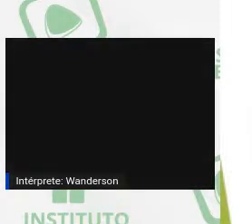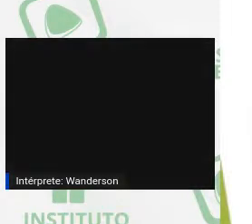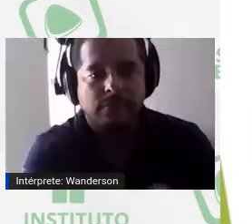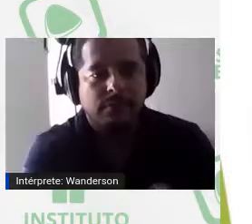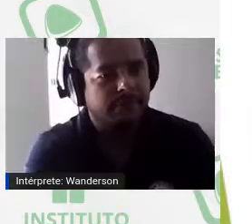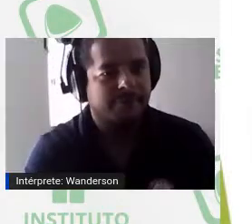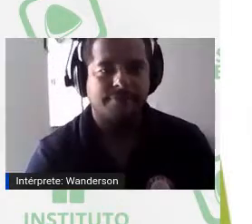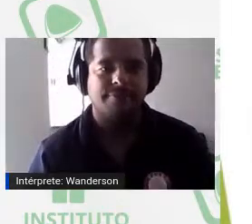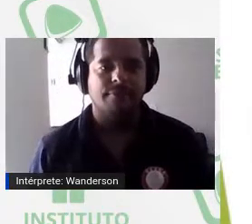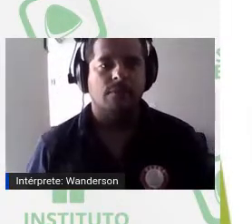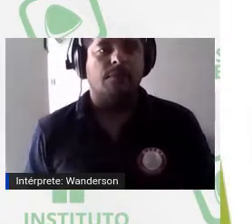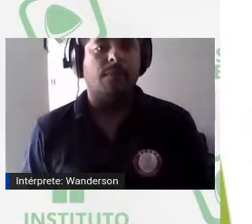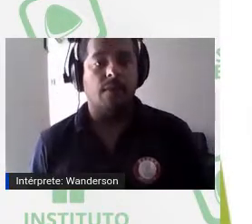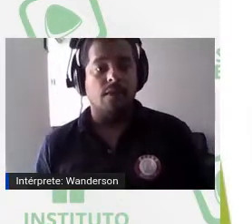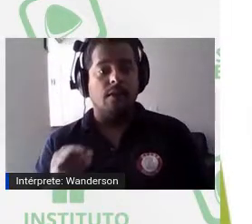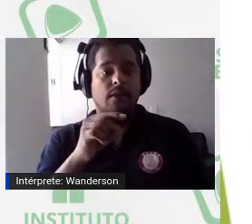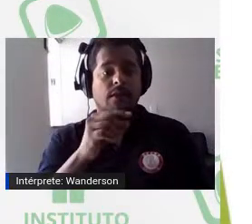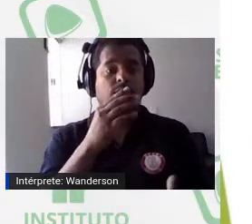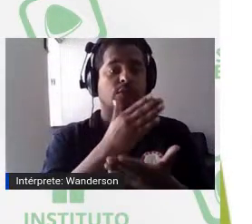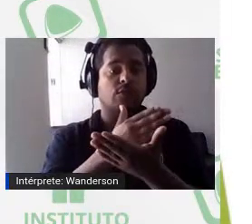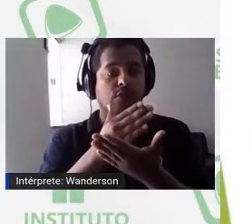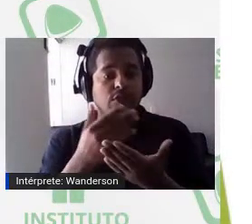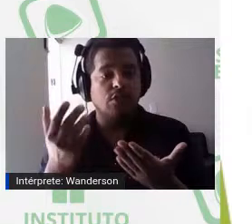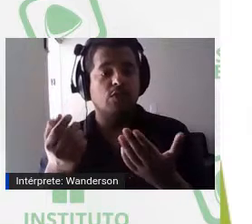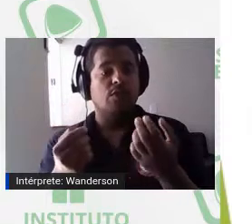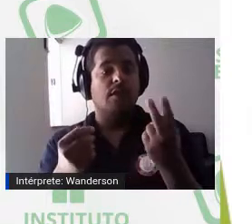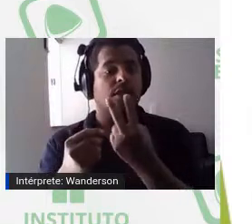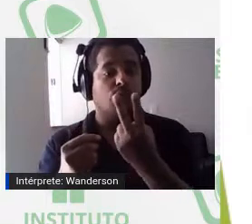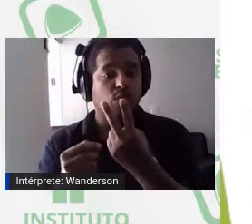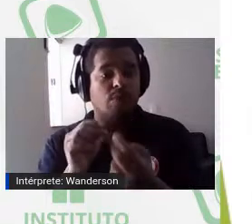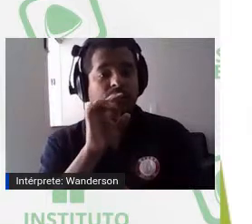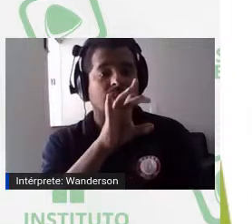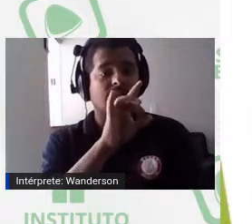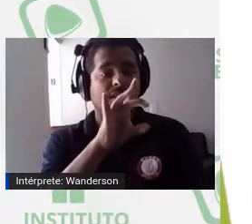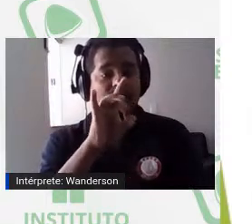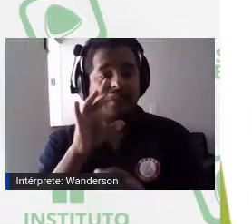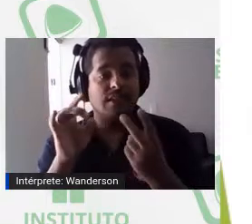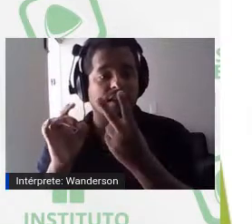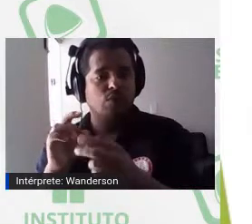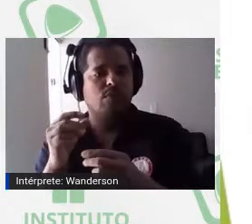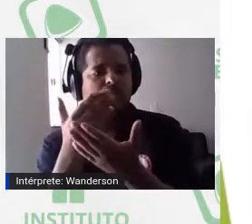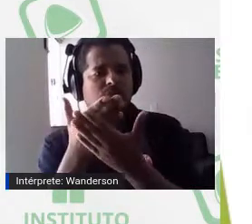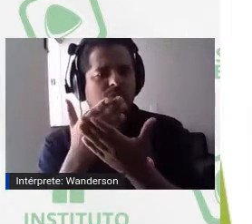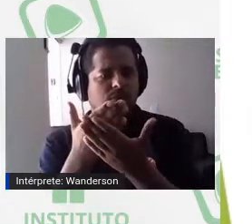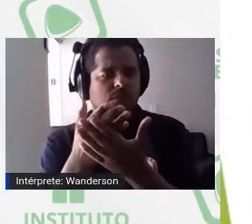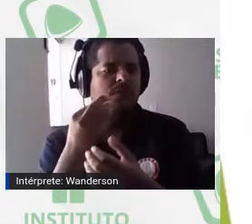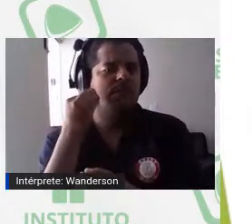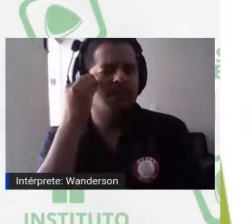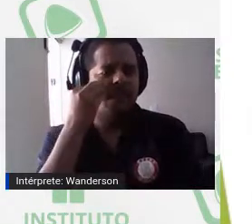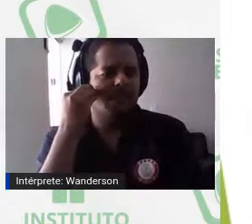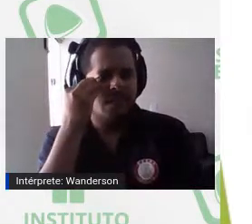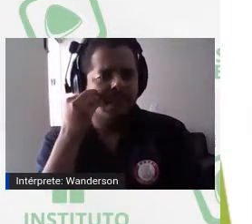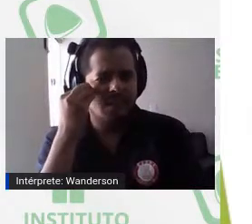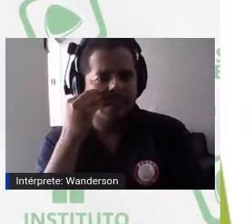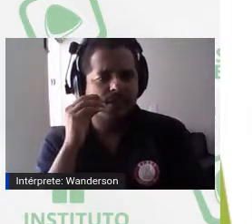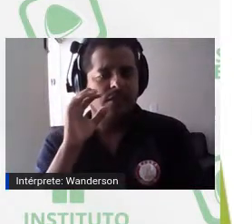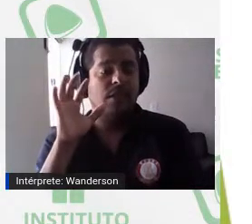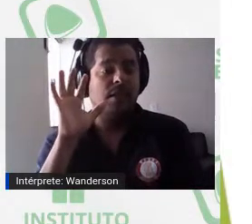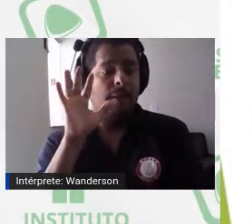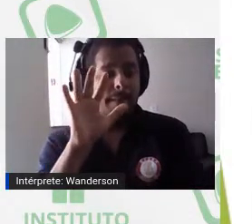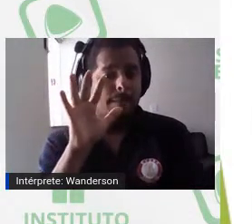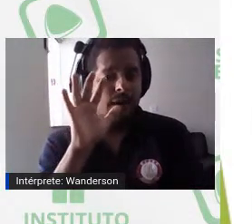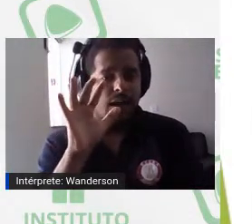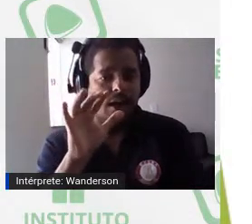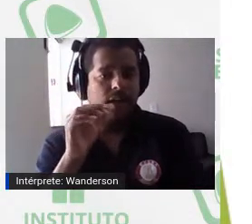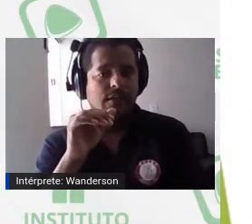fomos divididos em duplas e cada dupla estudou sobre um relato de experiência. Porém, na construção do mapa conceitual,